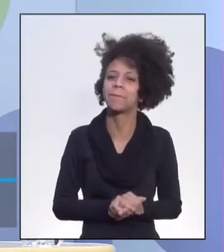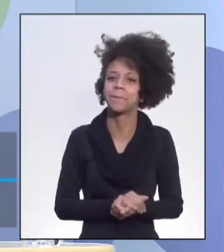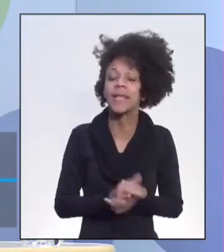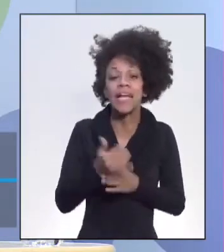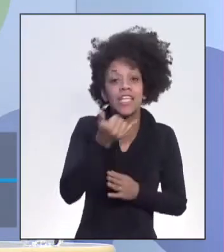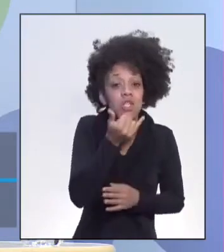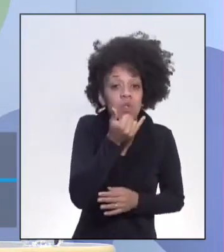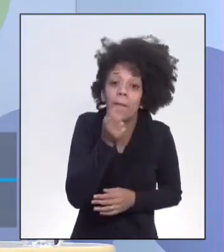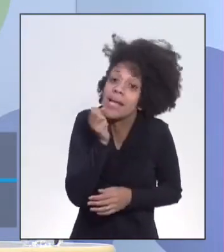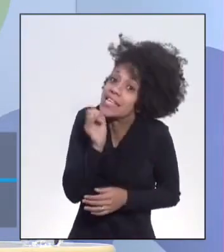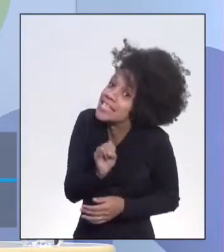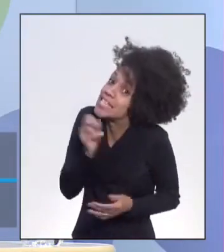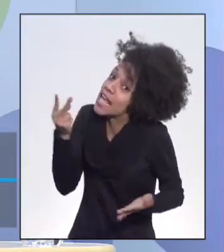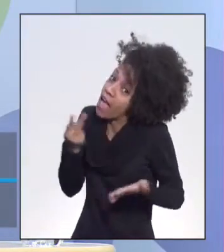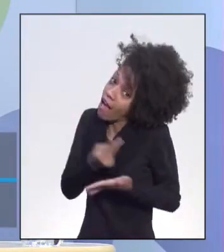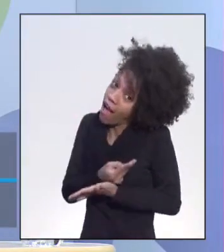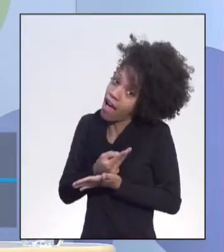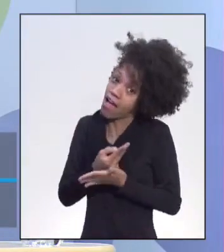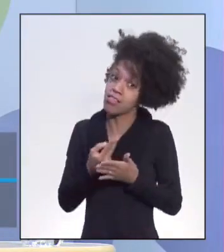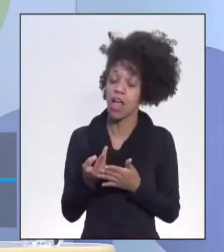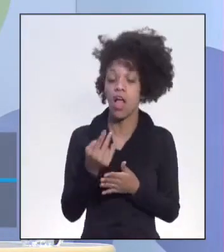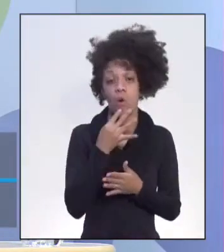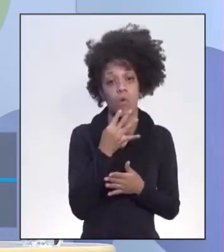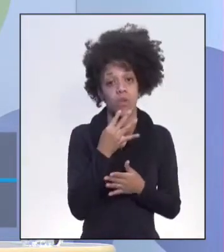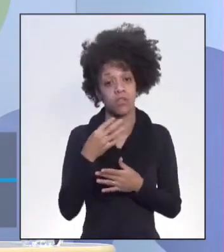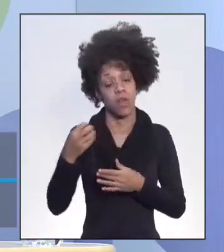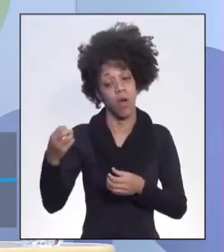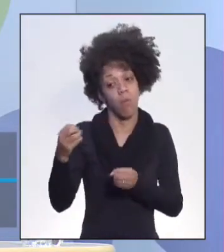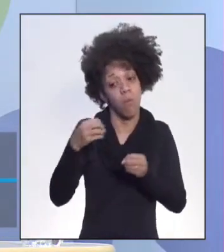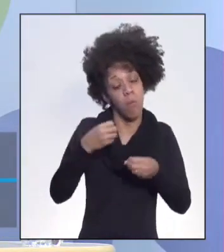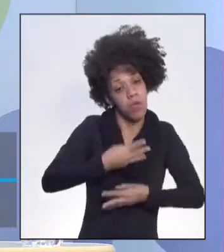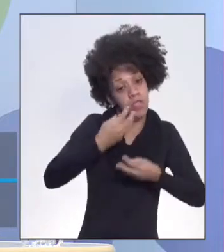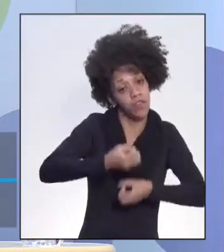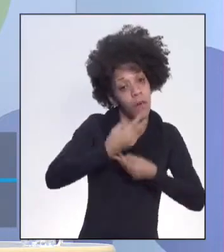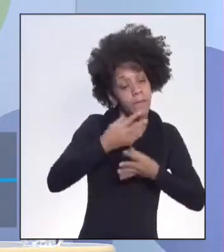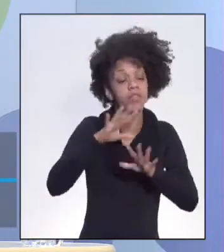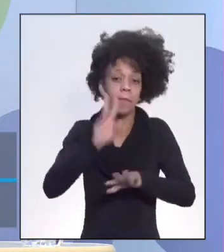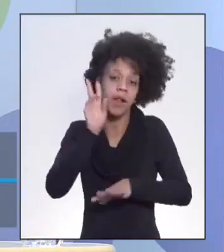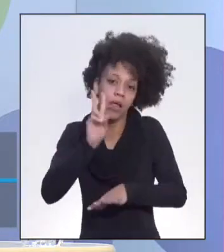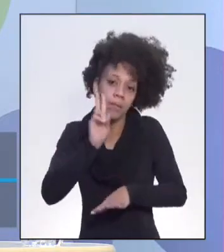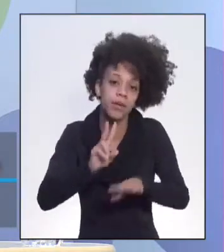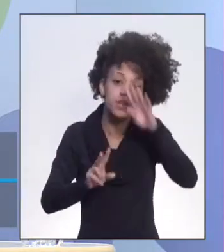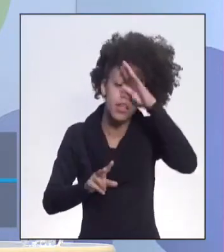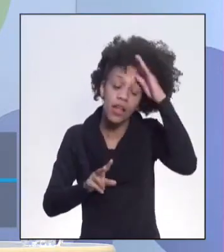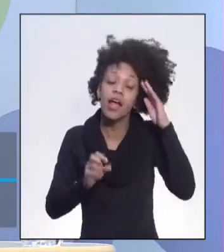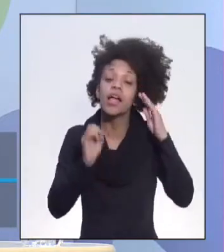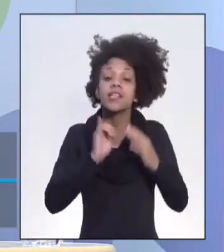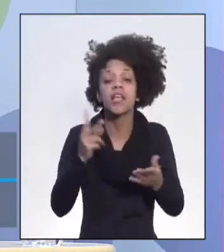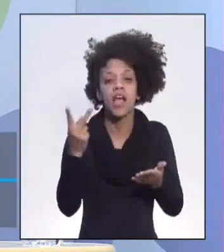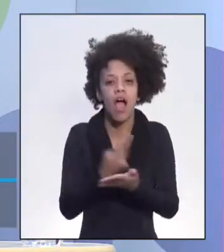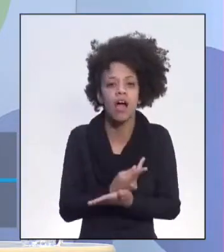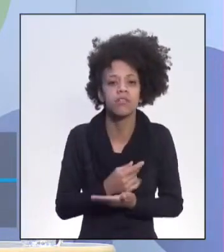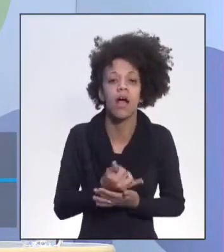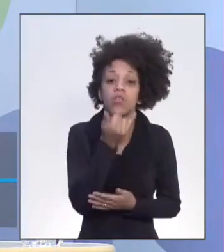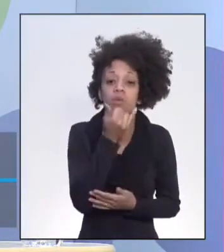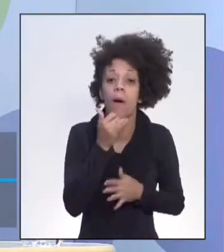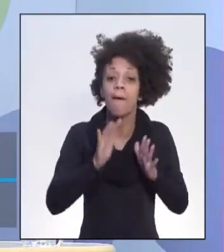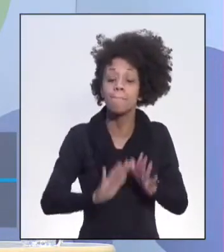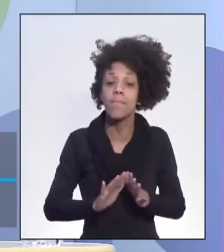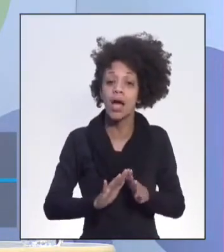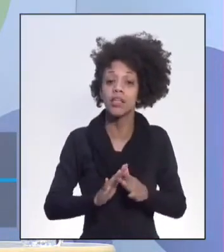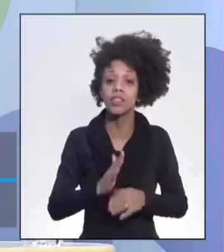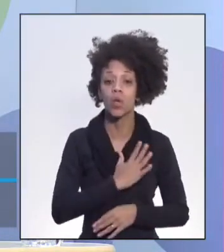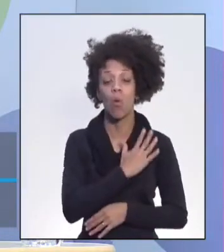Desculpa se eu estiver errada, porque eu li essa notícia já faz algumas semanas, tá? Mas isso me lembrou. Então, se eu estiver falando alguma coisa errada, eu peço desculpas. Mas o